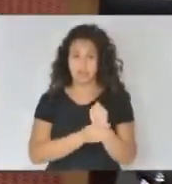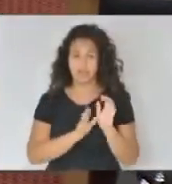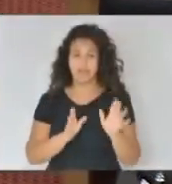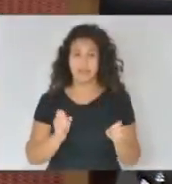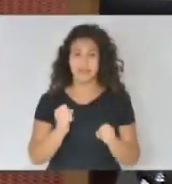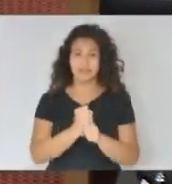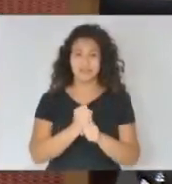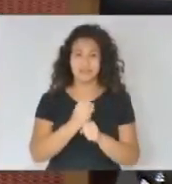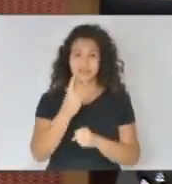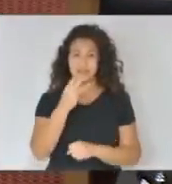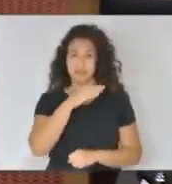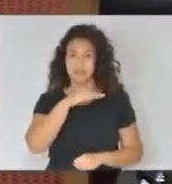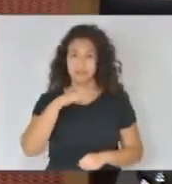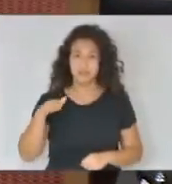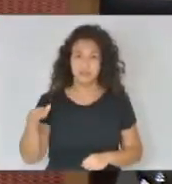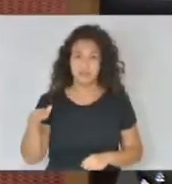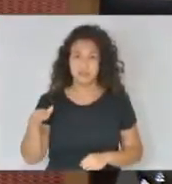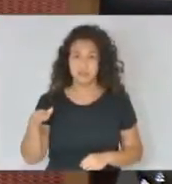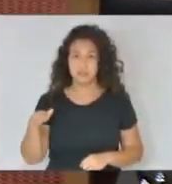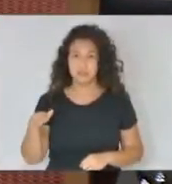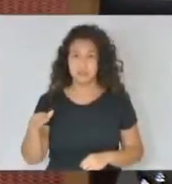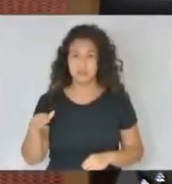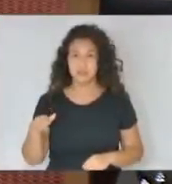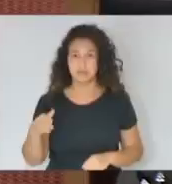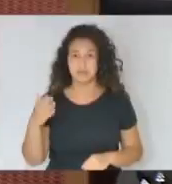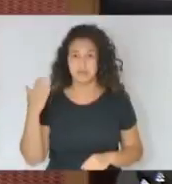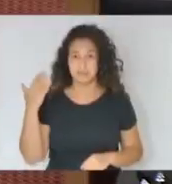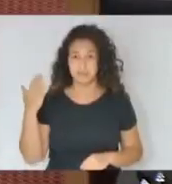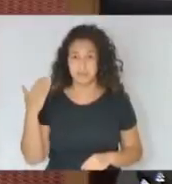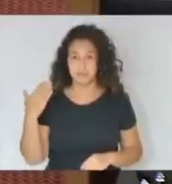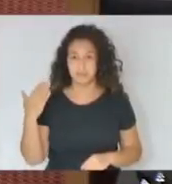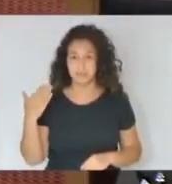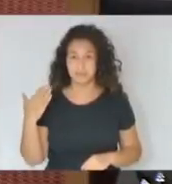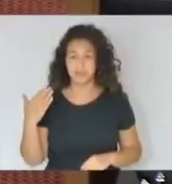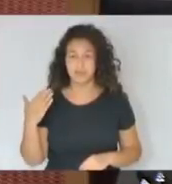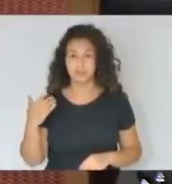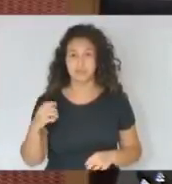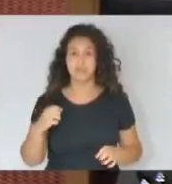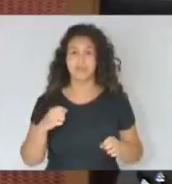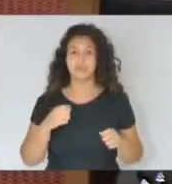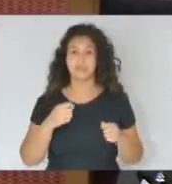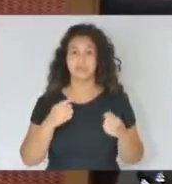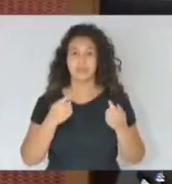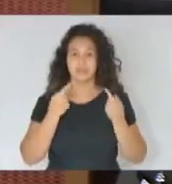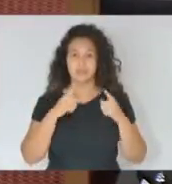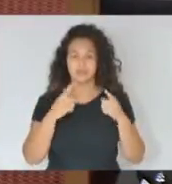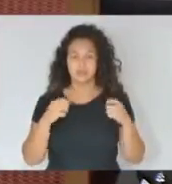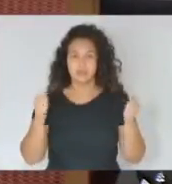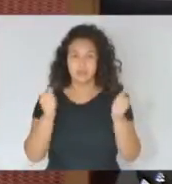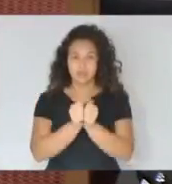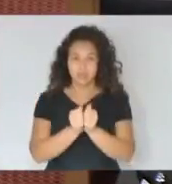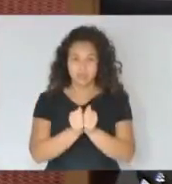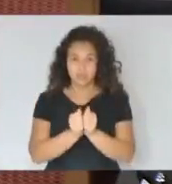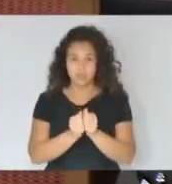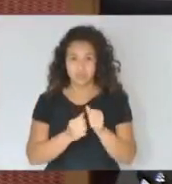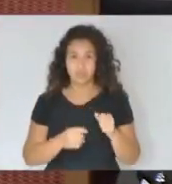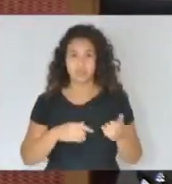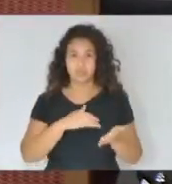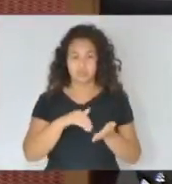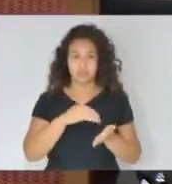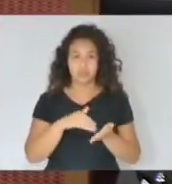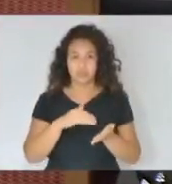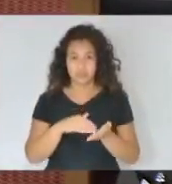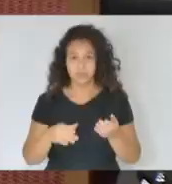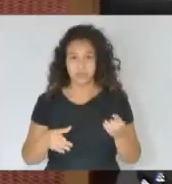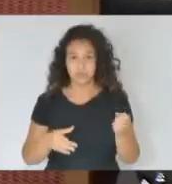3 anos e meio, nós, desde o mandato passado, viemos discutindo isso com a Secretaria de Segurança Pública, com o governo anterior e